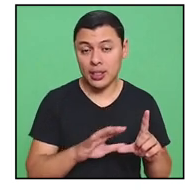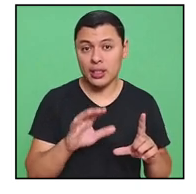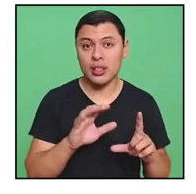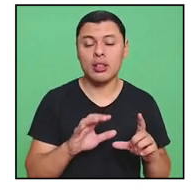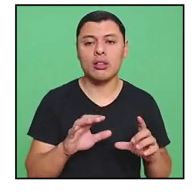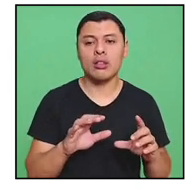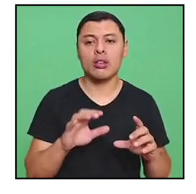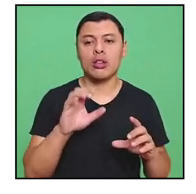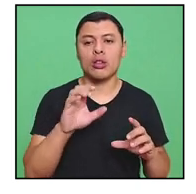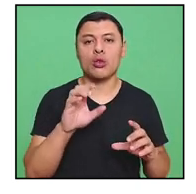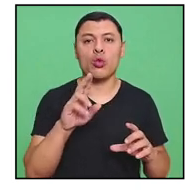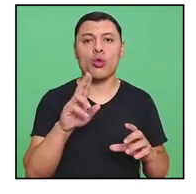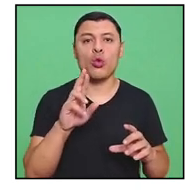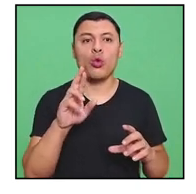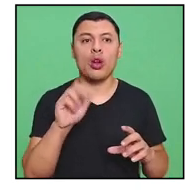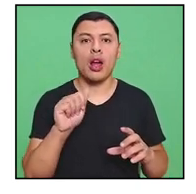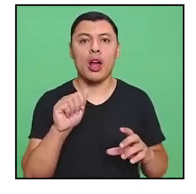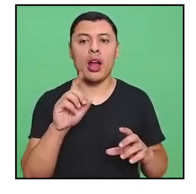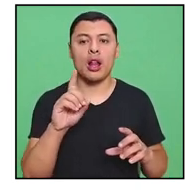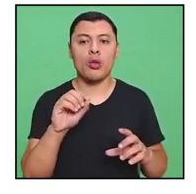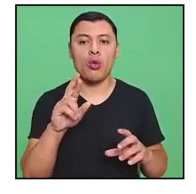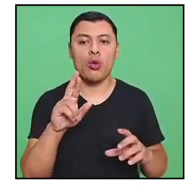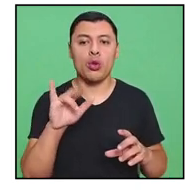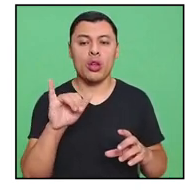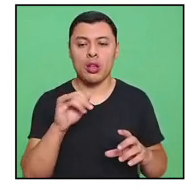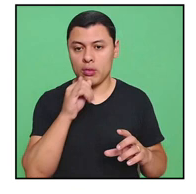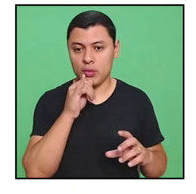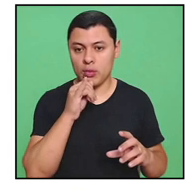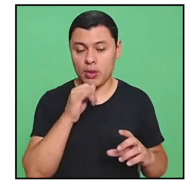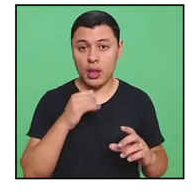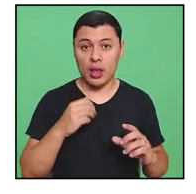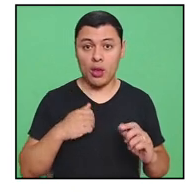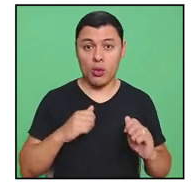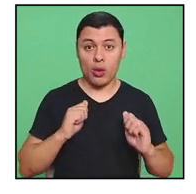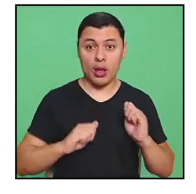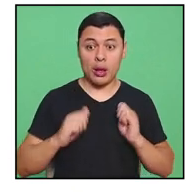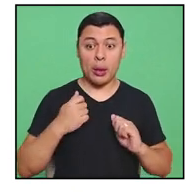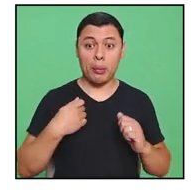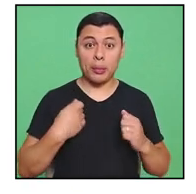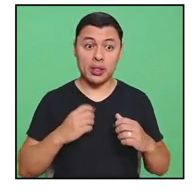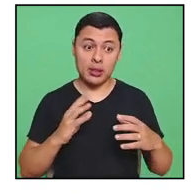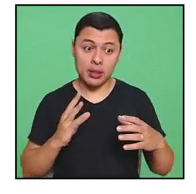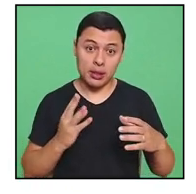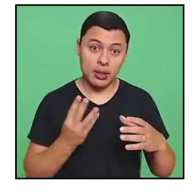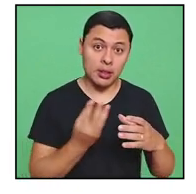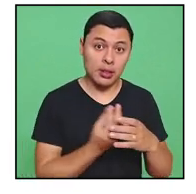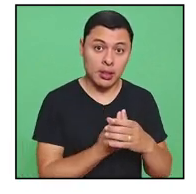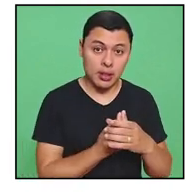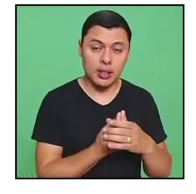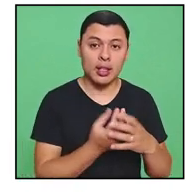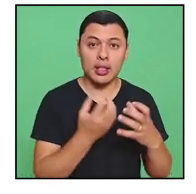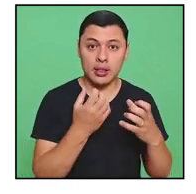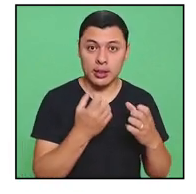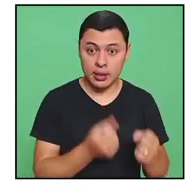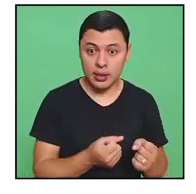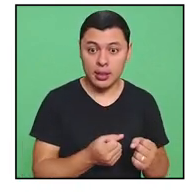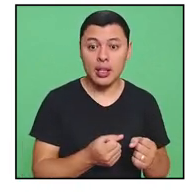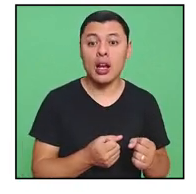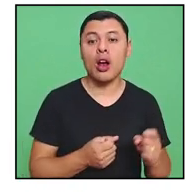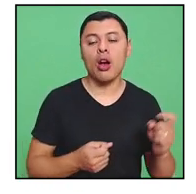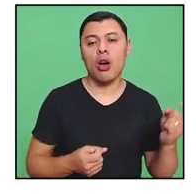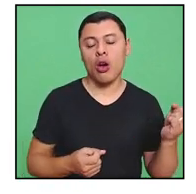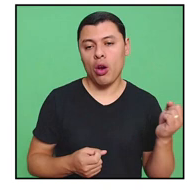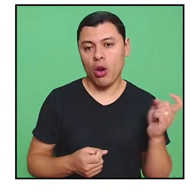seja, quando a artista precisa ser aceita para participar, elas têm uma cobrança de